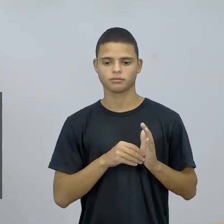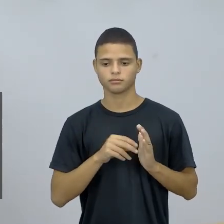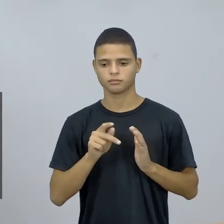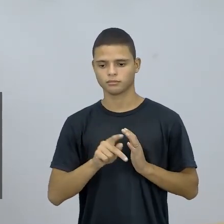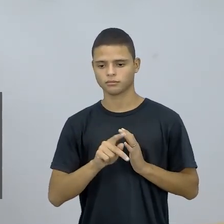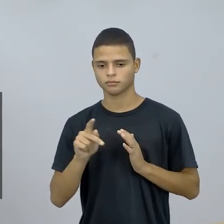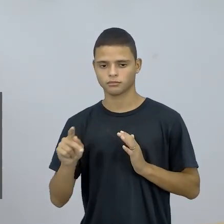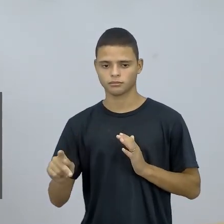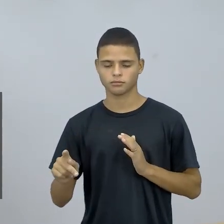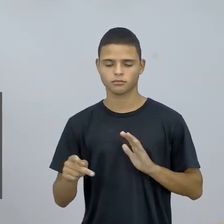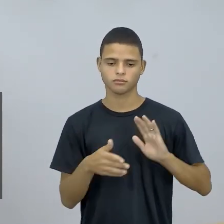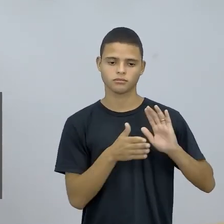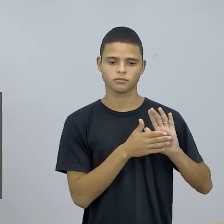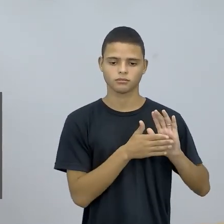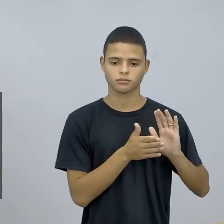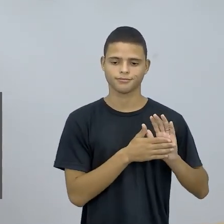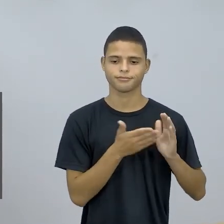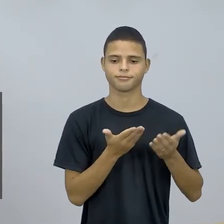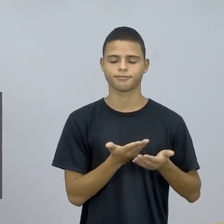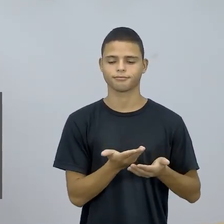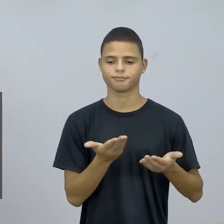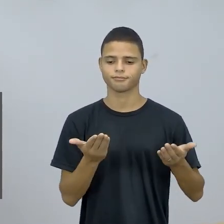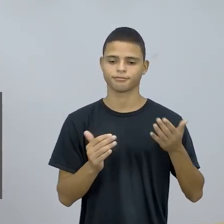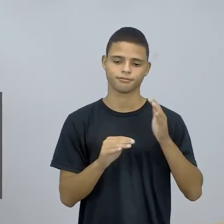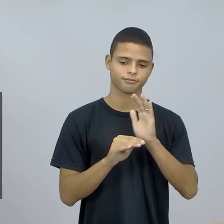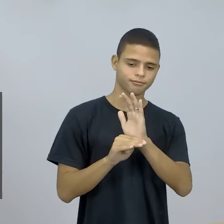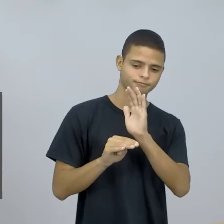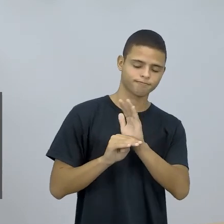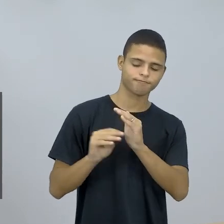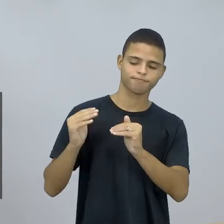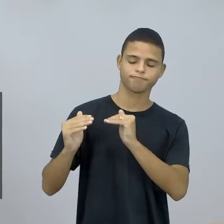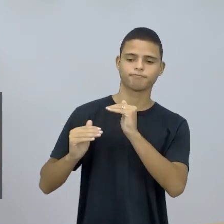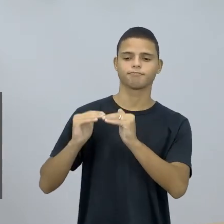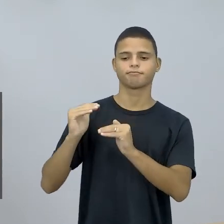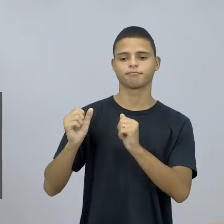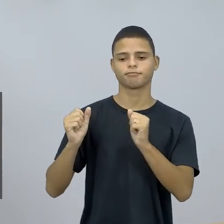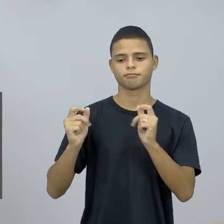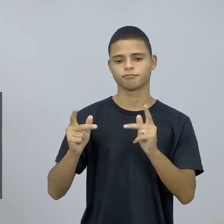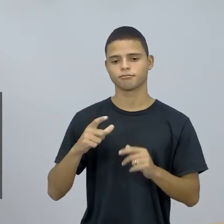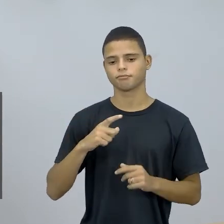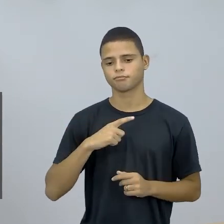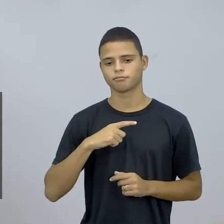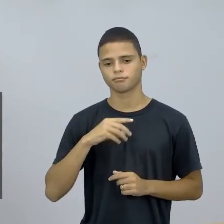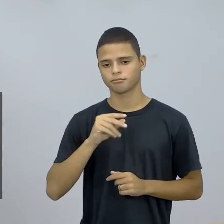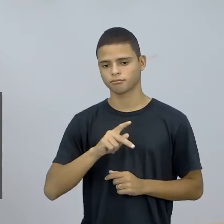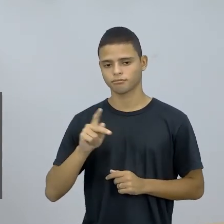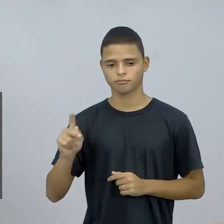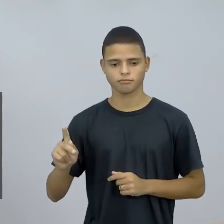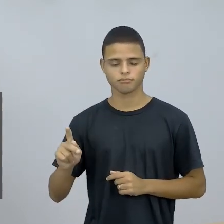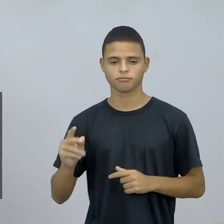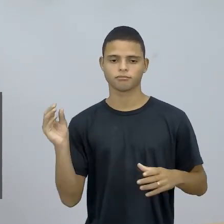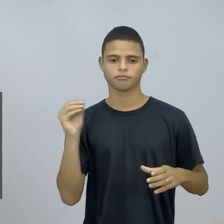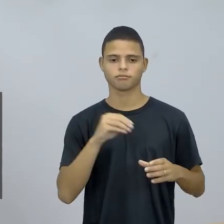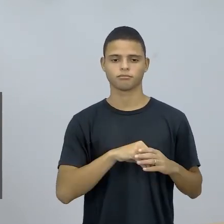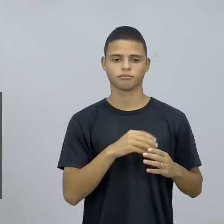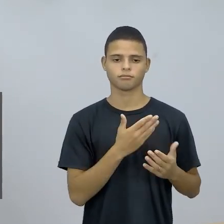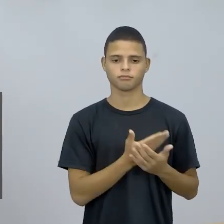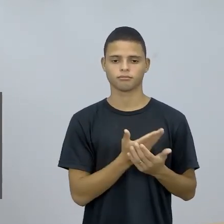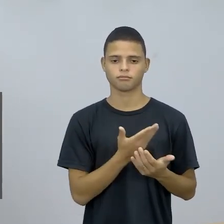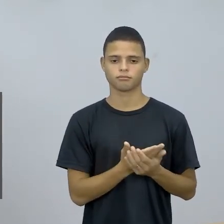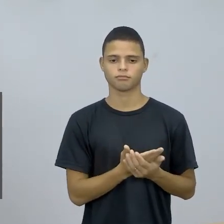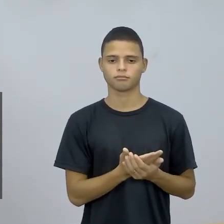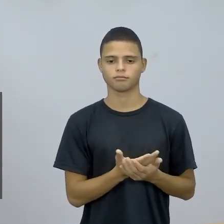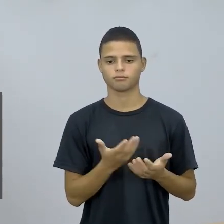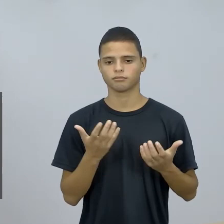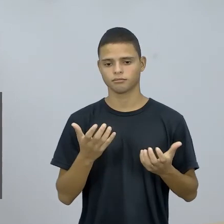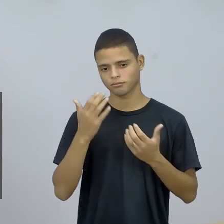professor tem para dar para vocês, tem para oferecer dentro da aula, aproveitem. E